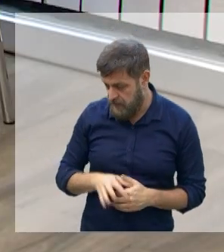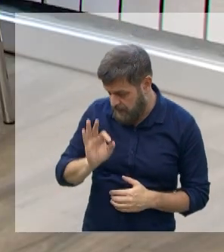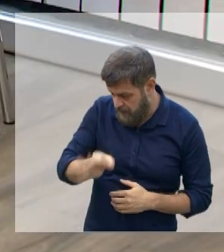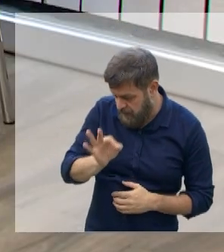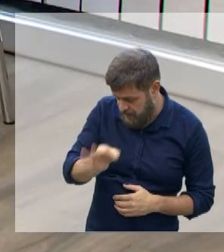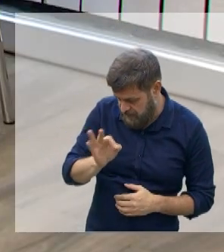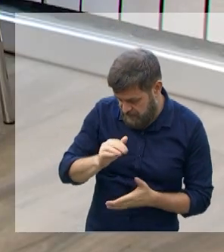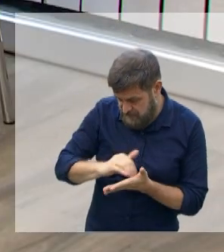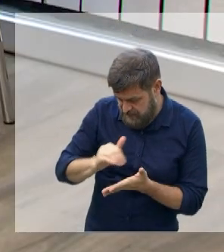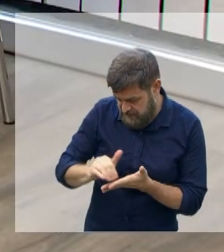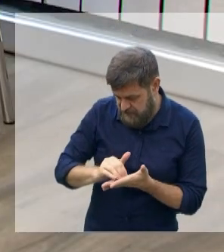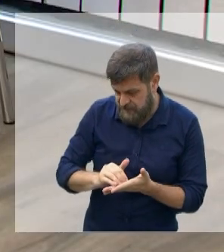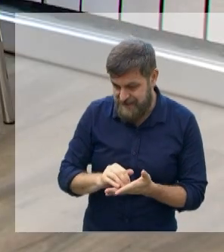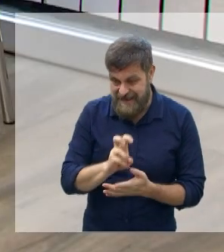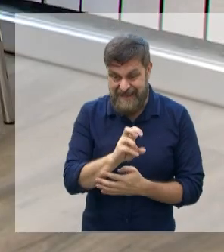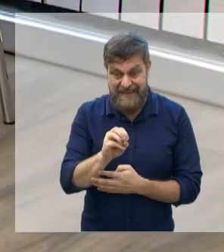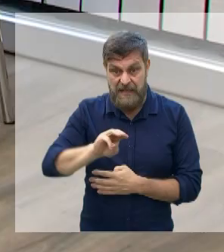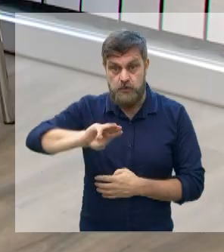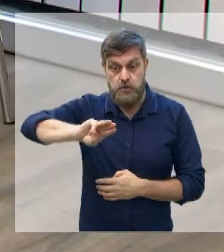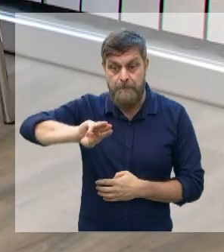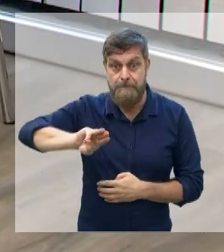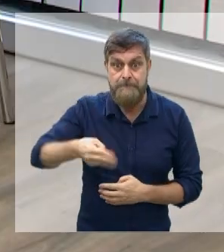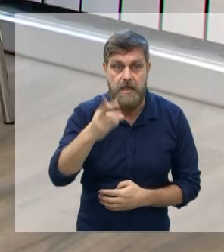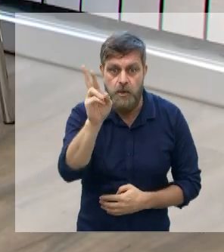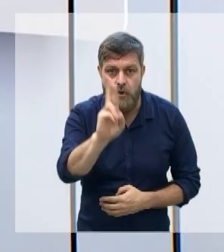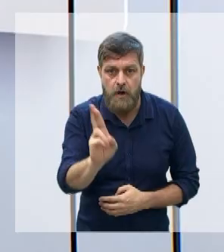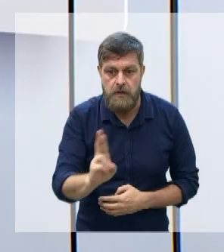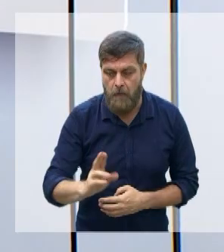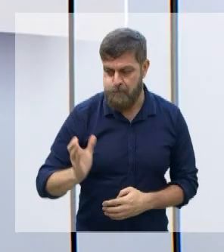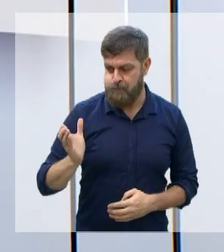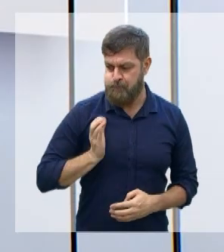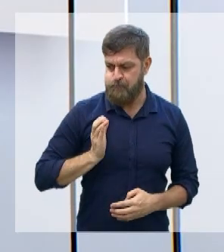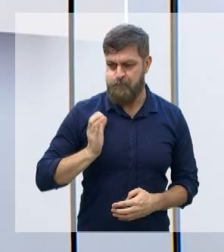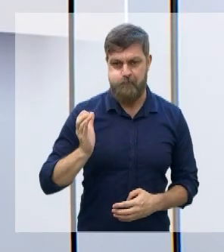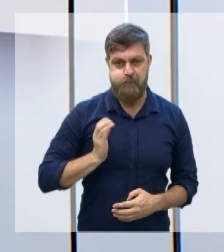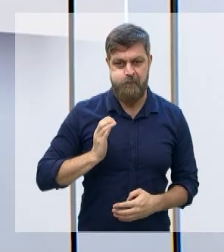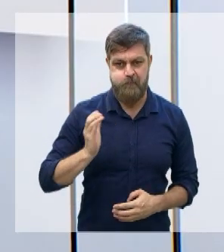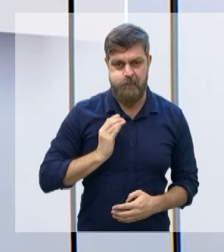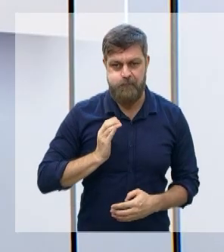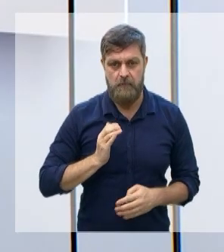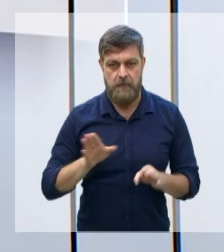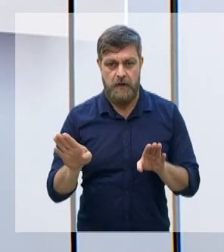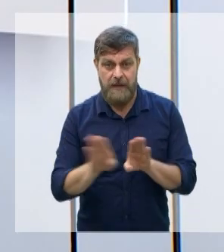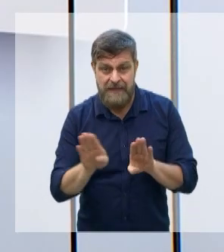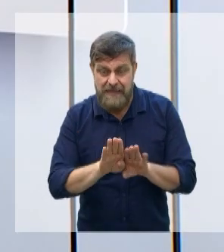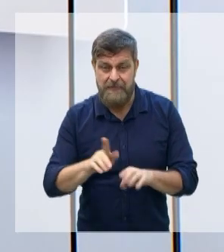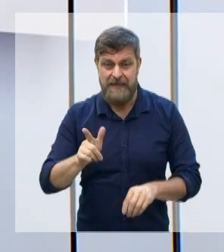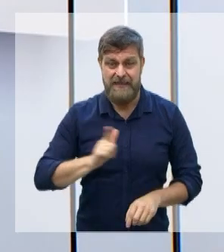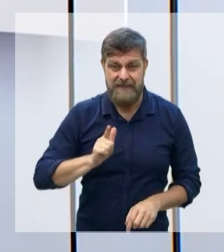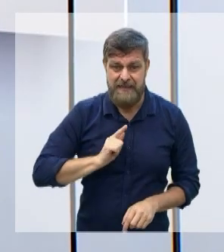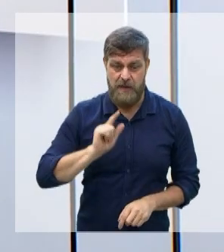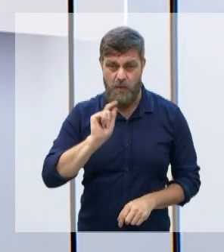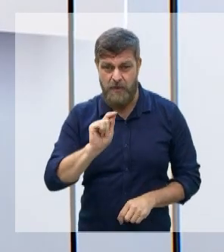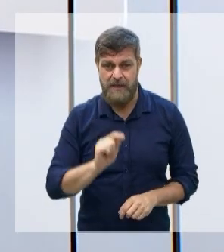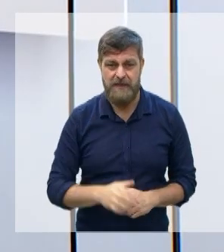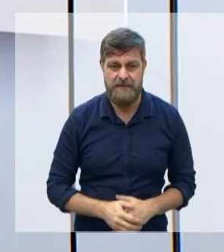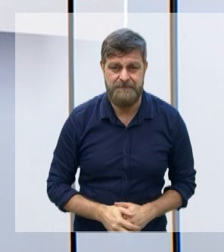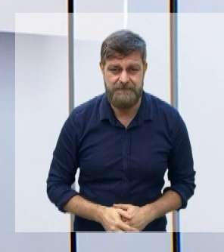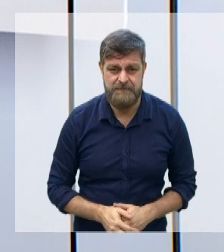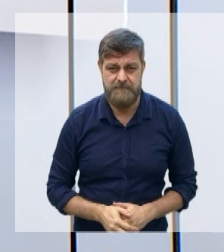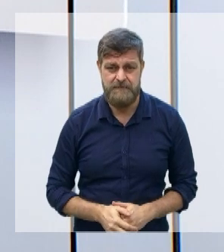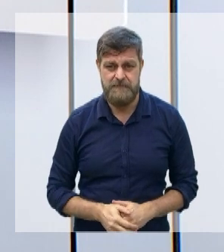valor são 500 milhões da ordem de 500 milhões de reais e também o envolvimento da praticamente